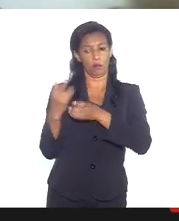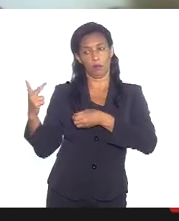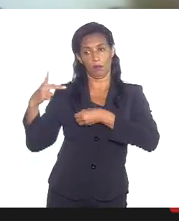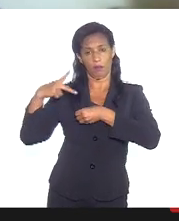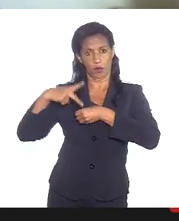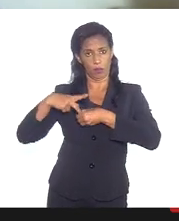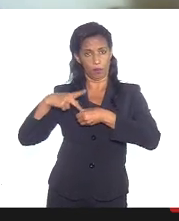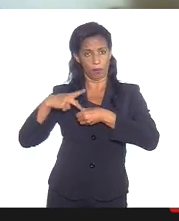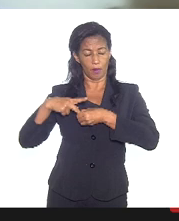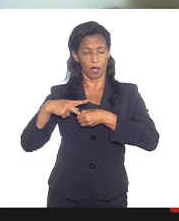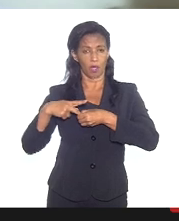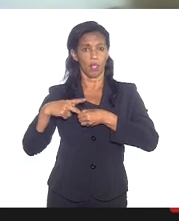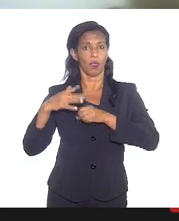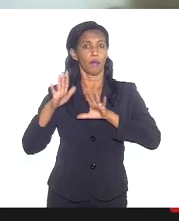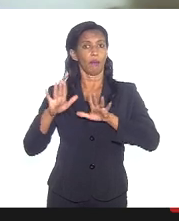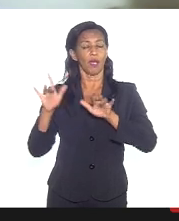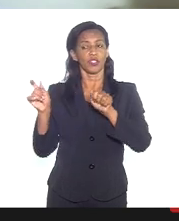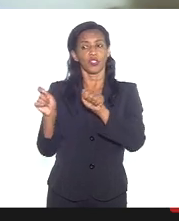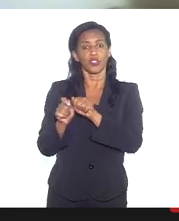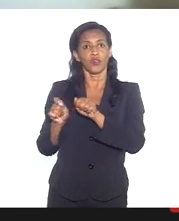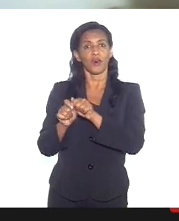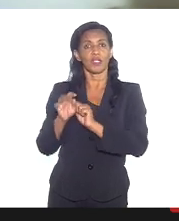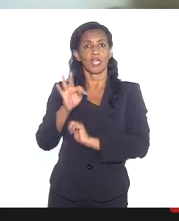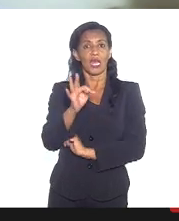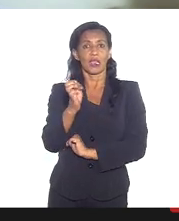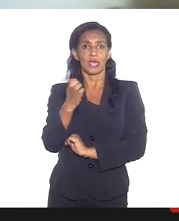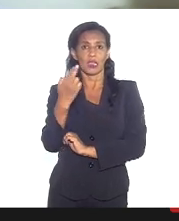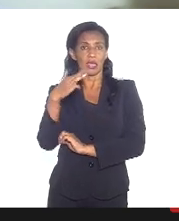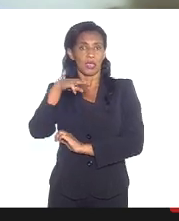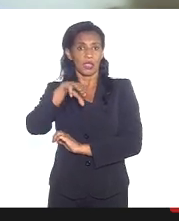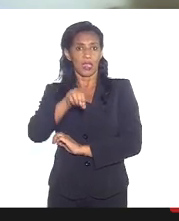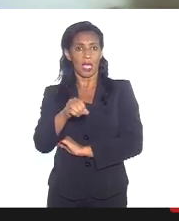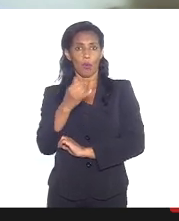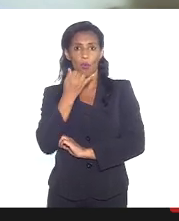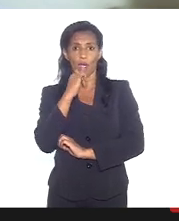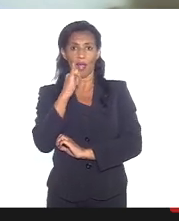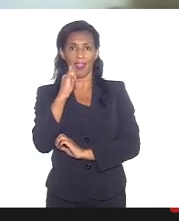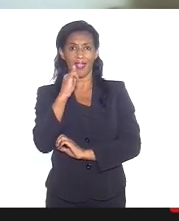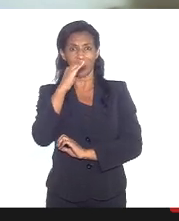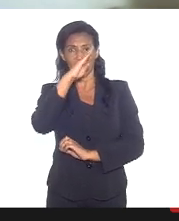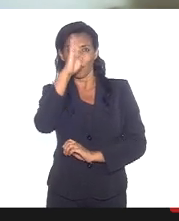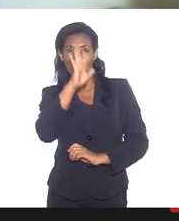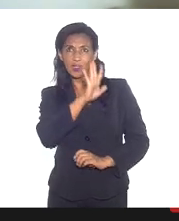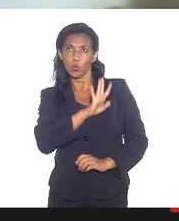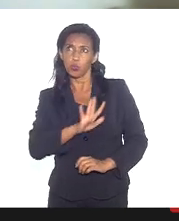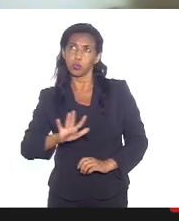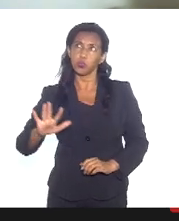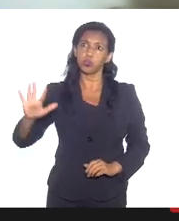mas de construir termoelétricas no Brasil inteiro.